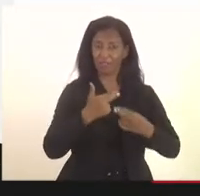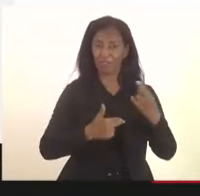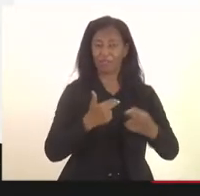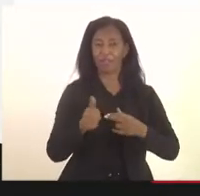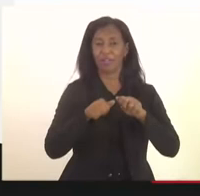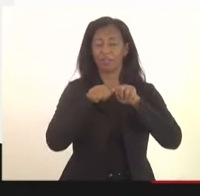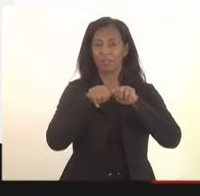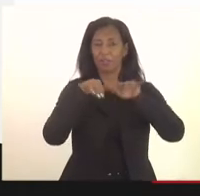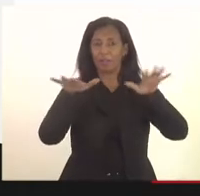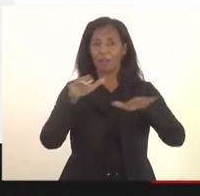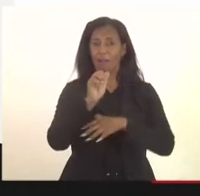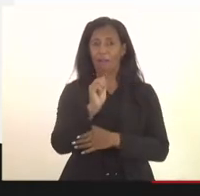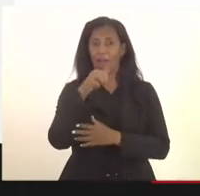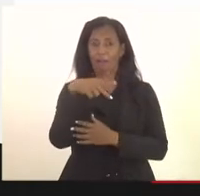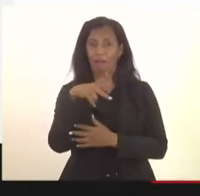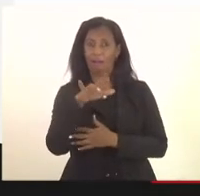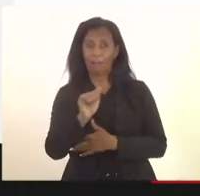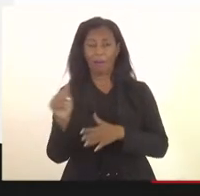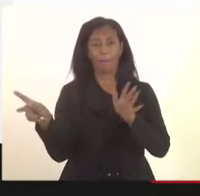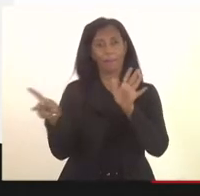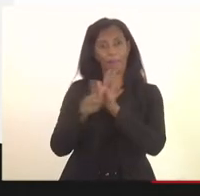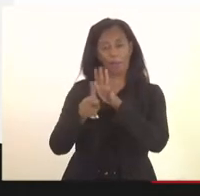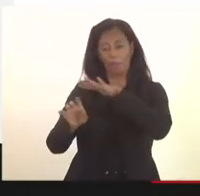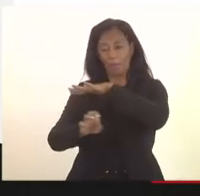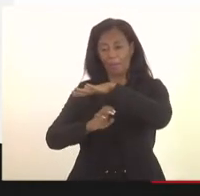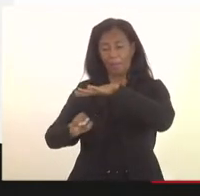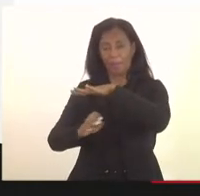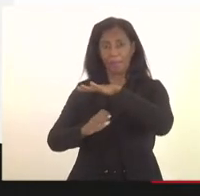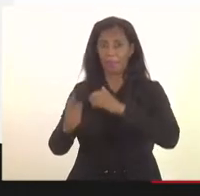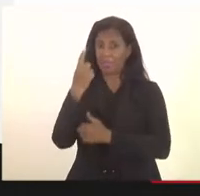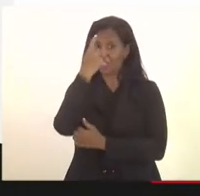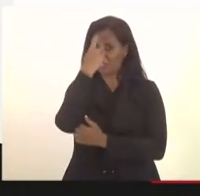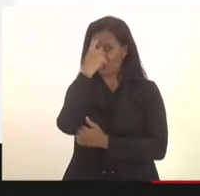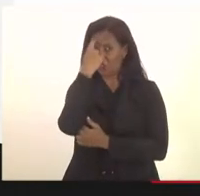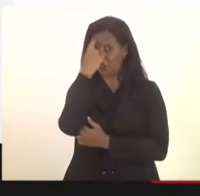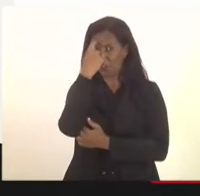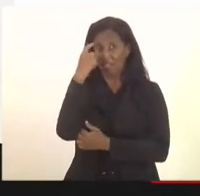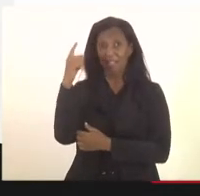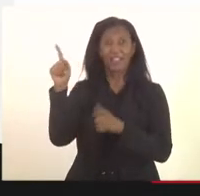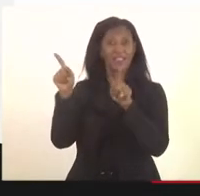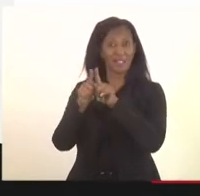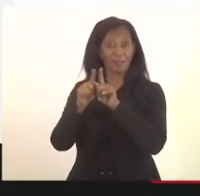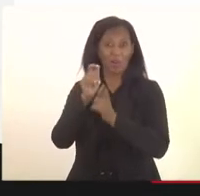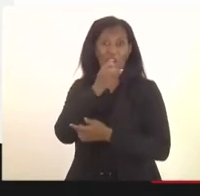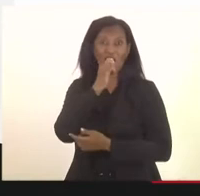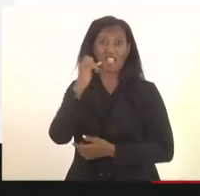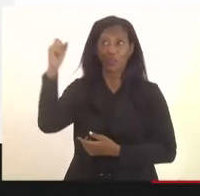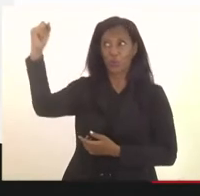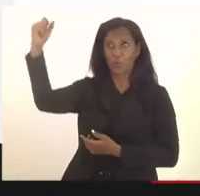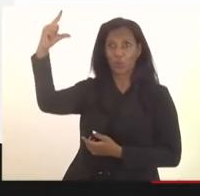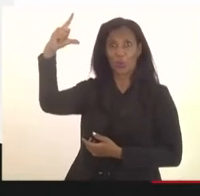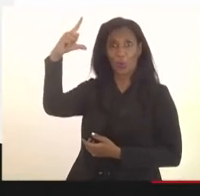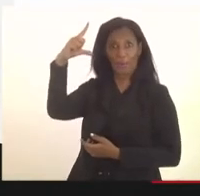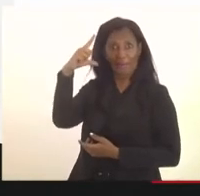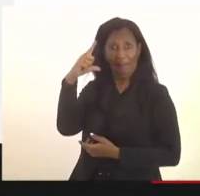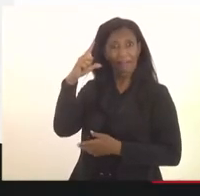Amplo Solar, que é uma empresa indiana, na parte de geração de energia solar, né? E um projeto grande que está fazendo de